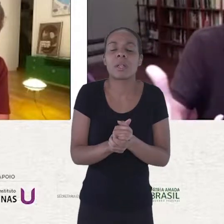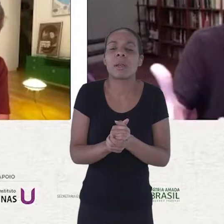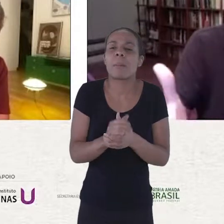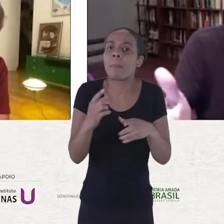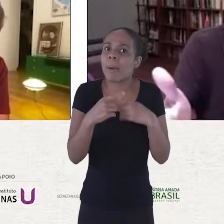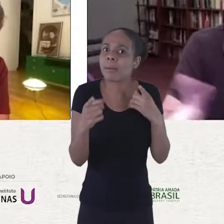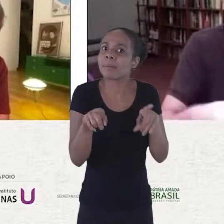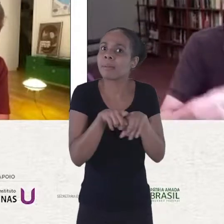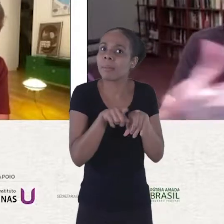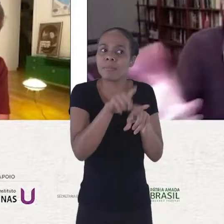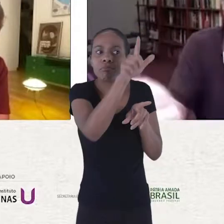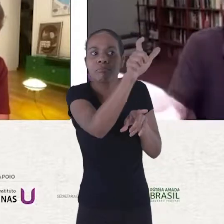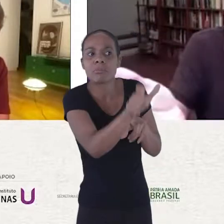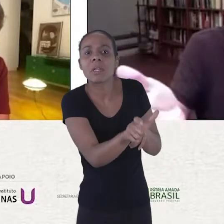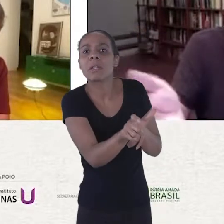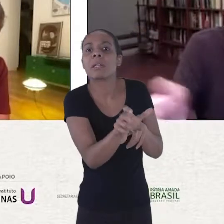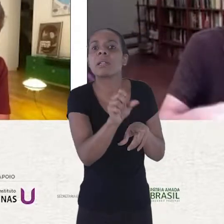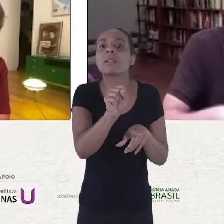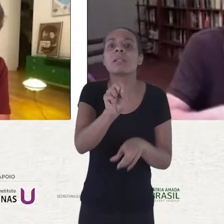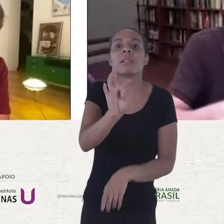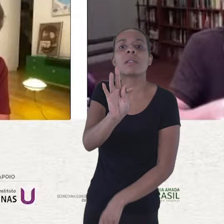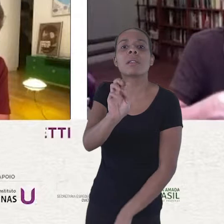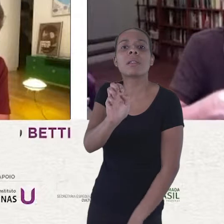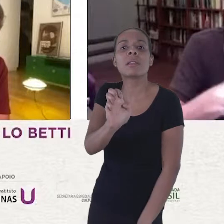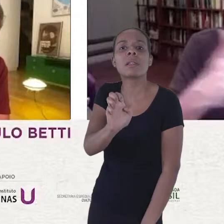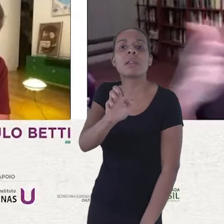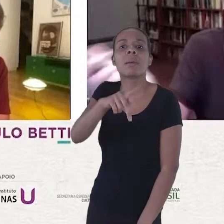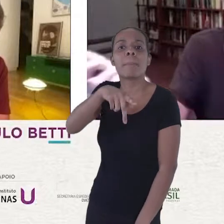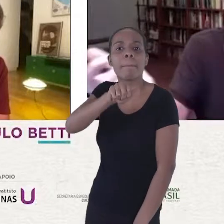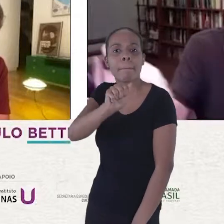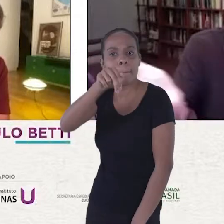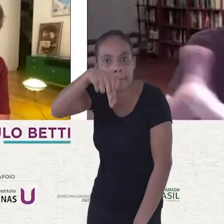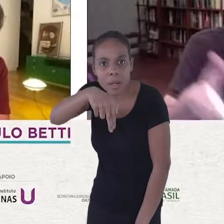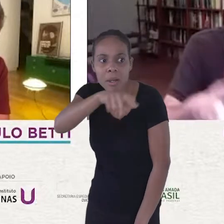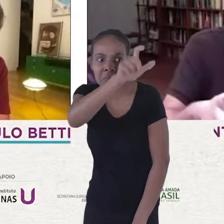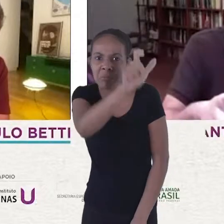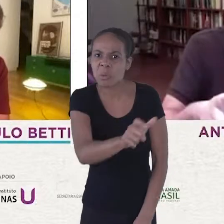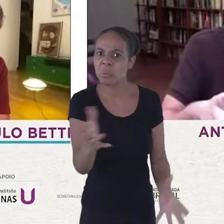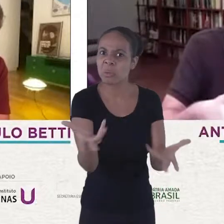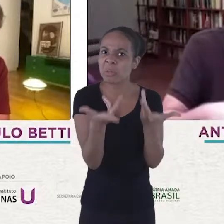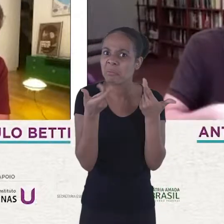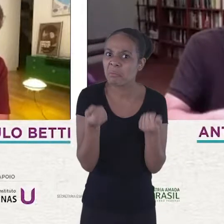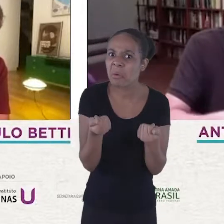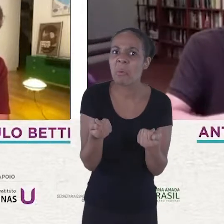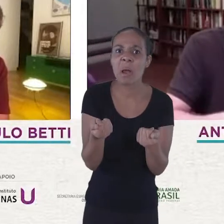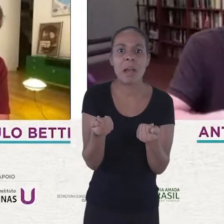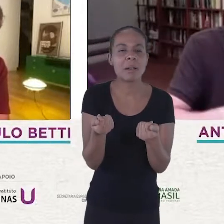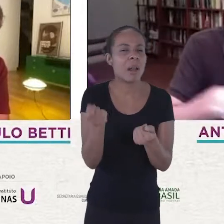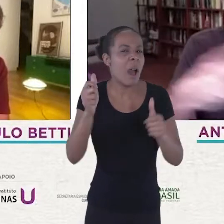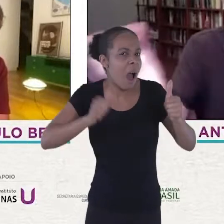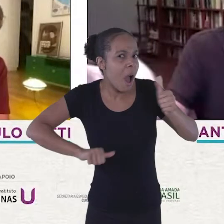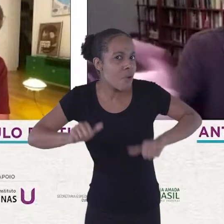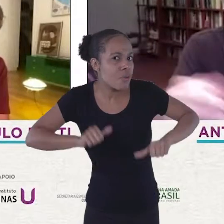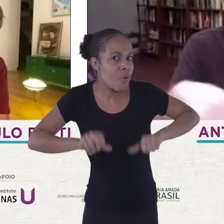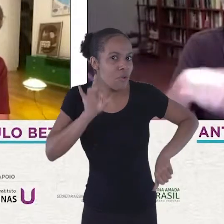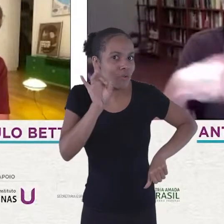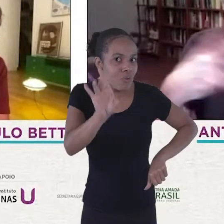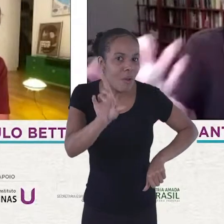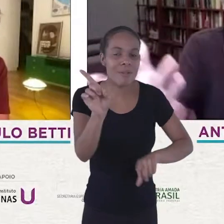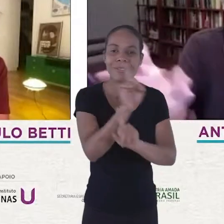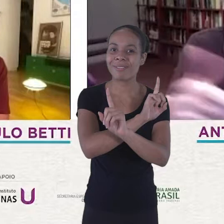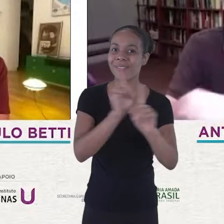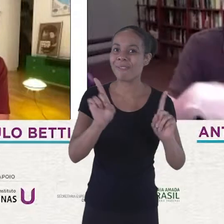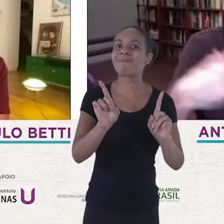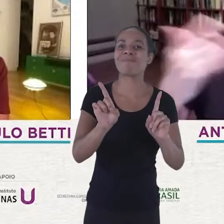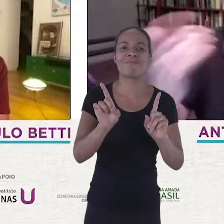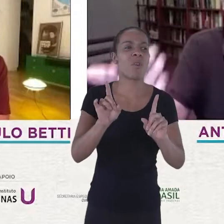faceta de um cara incrível, que tem uma carreira sensacional, não só como ator, né, mas de tudo que o Stepan mexe, né? A